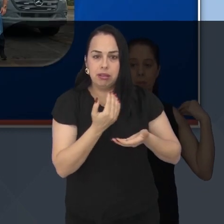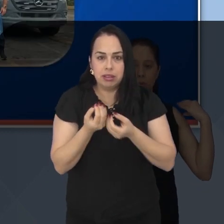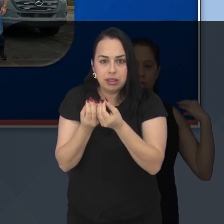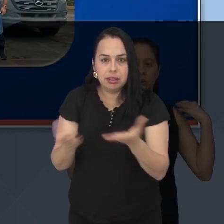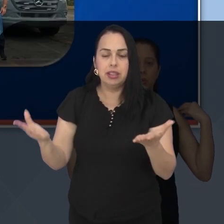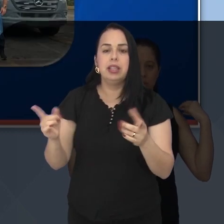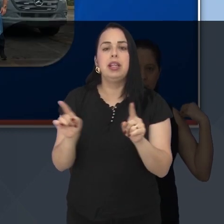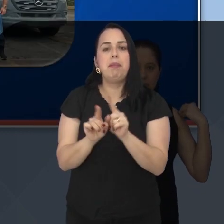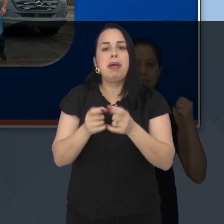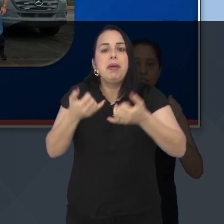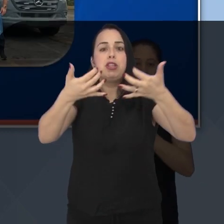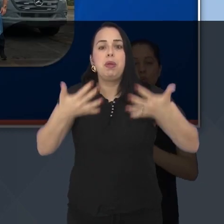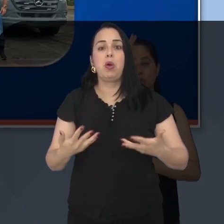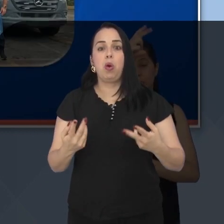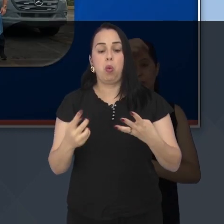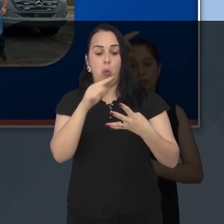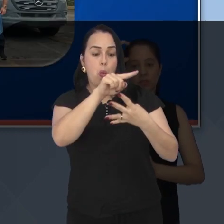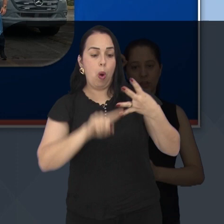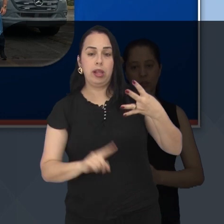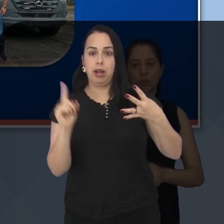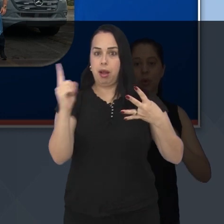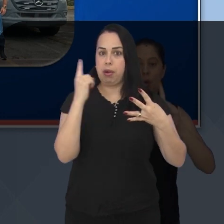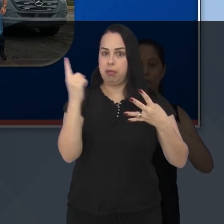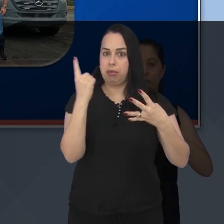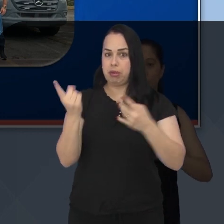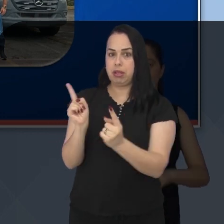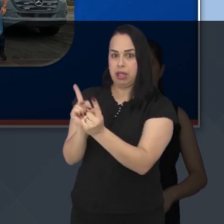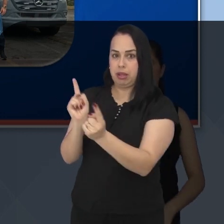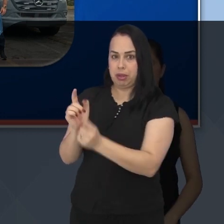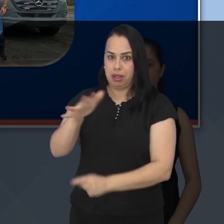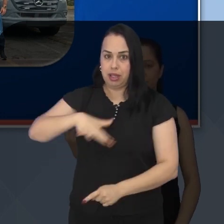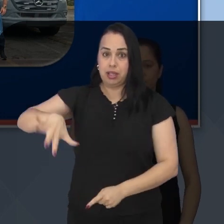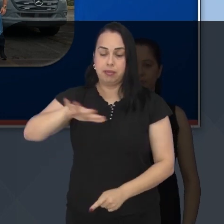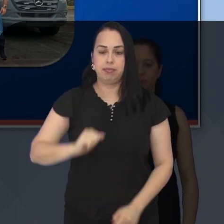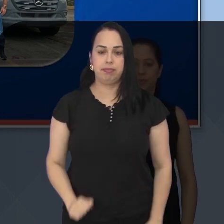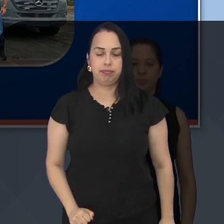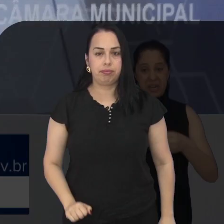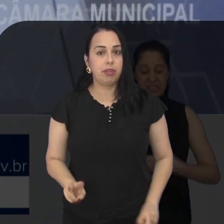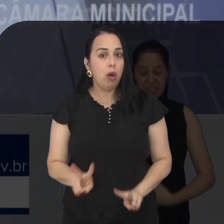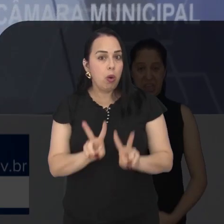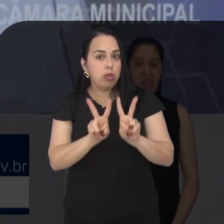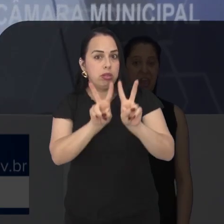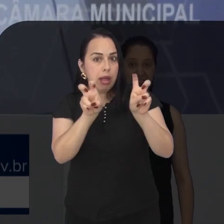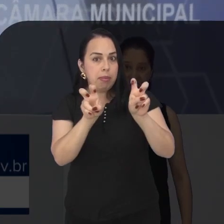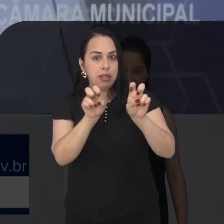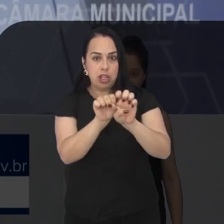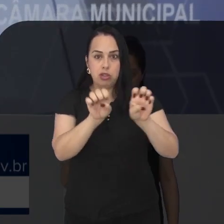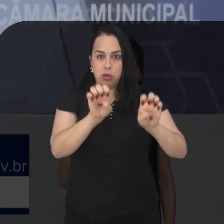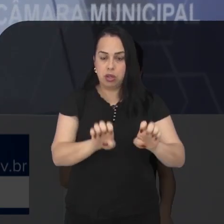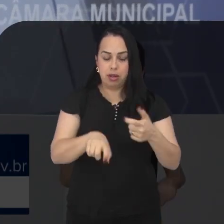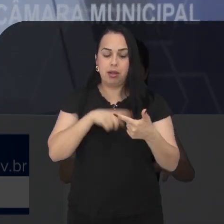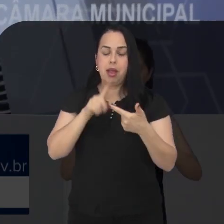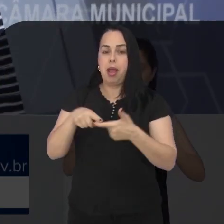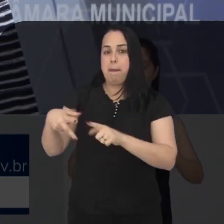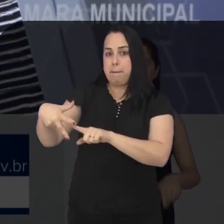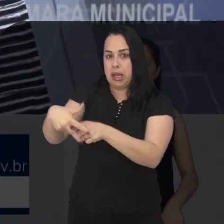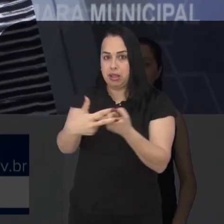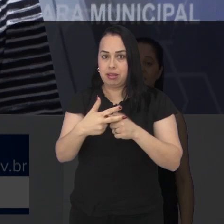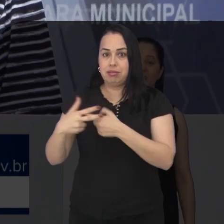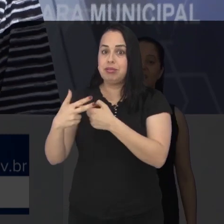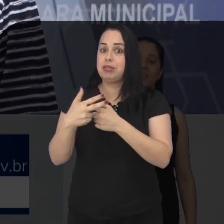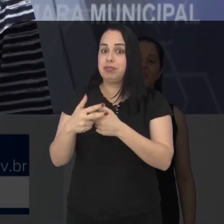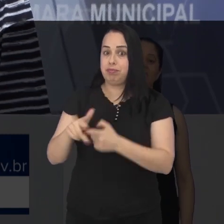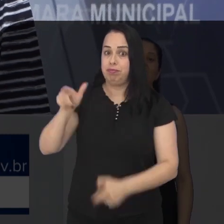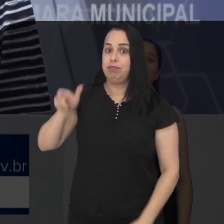Júnior também mencionou a entrega de 4 ambulâncias para atender a população da cidade. Os temas da infraestrutura e